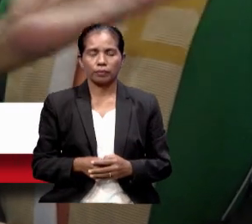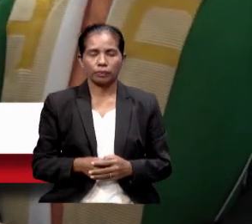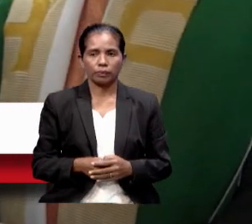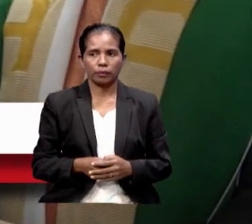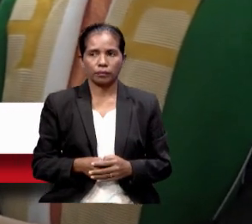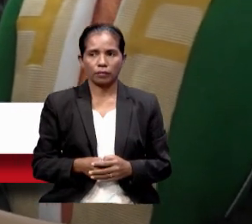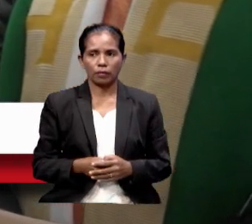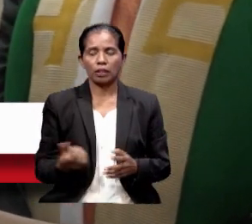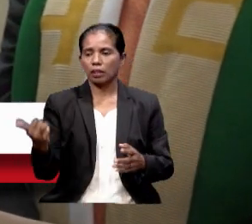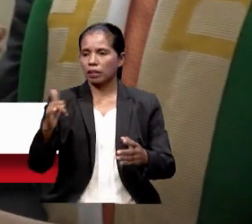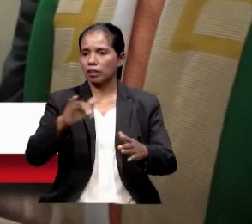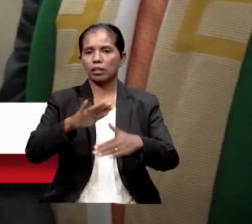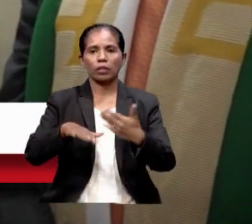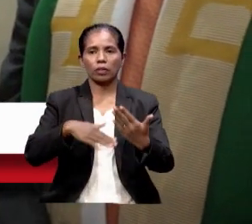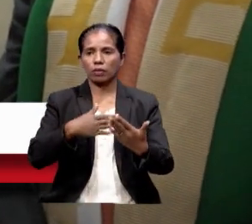Sr. Nehoto,